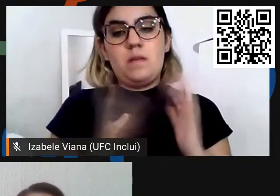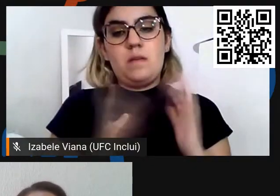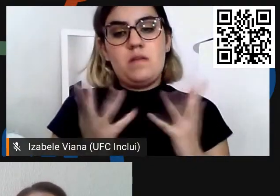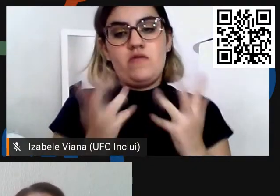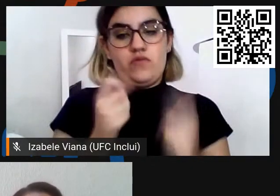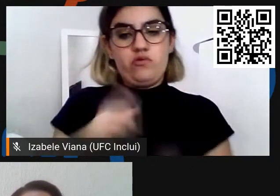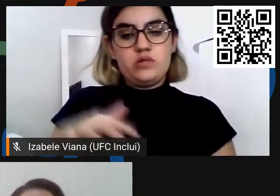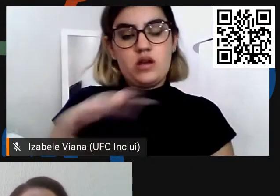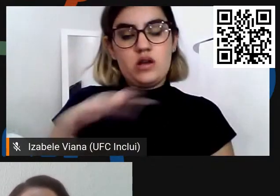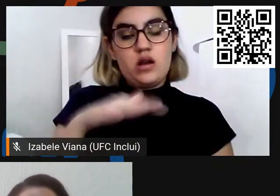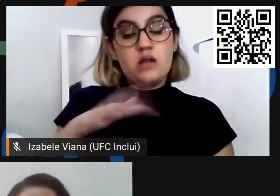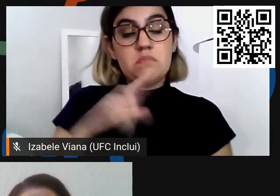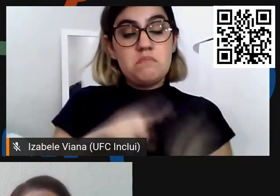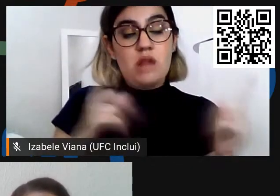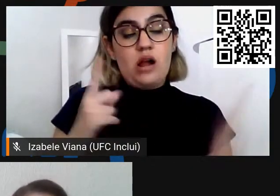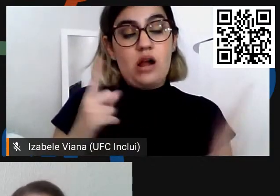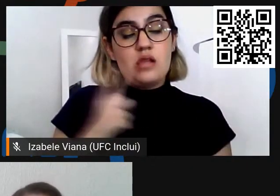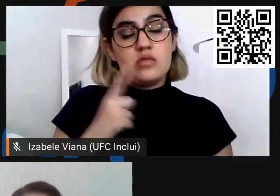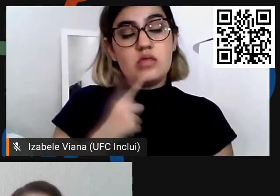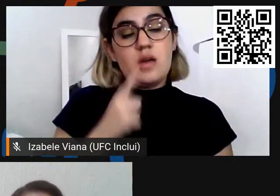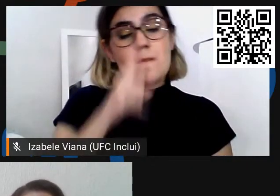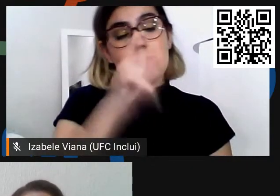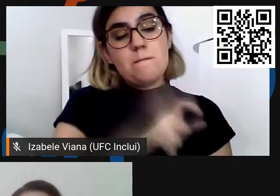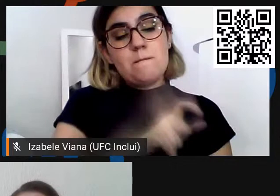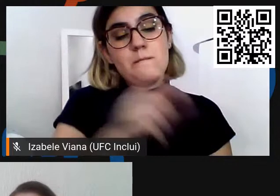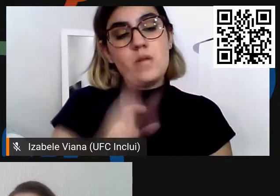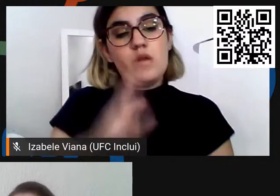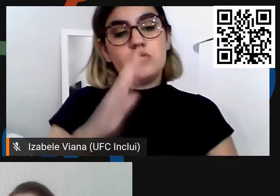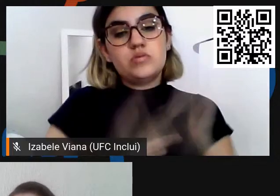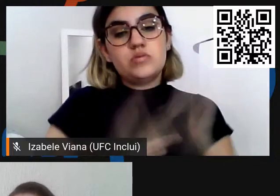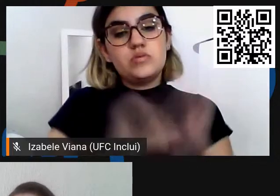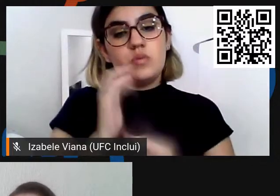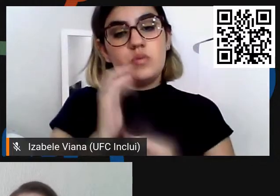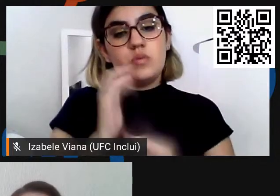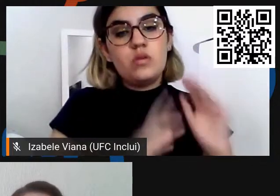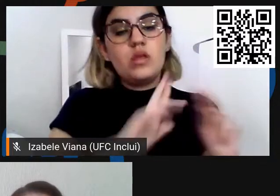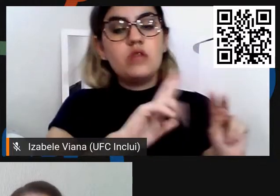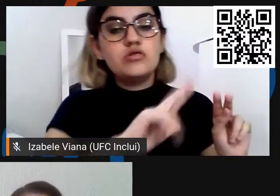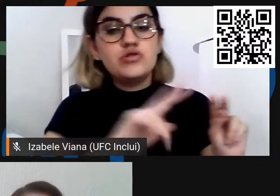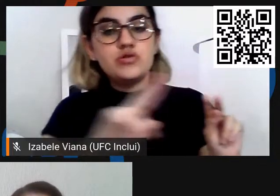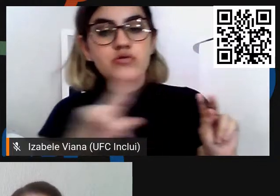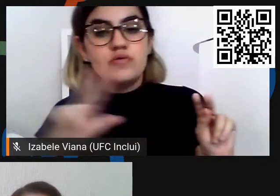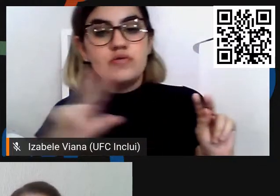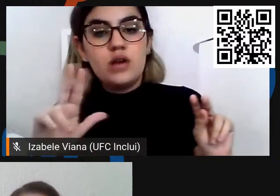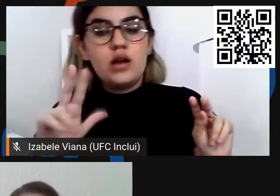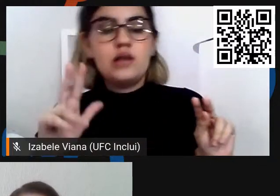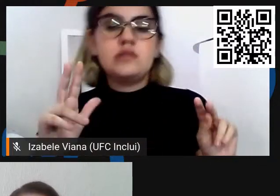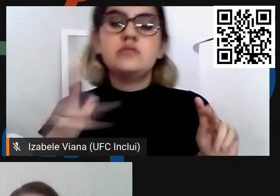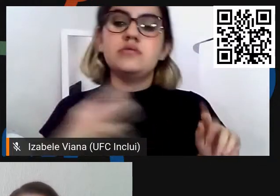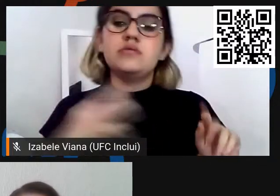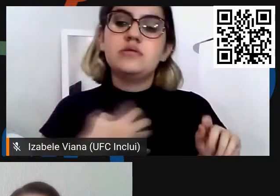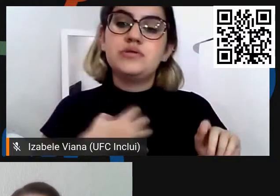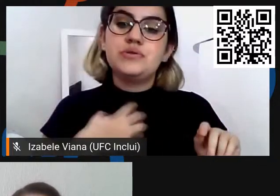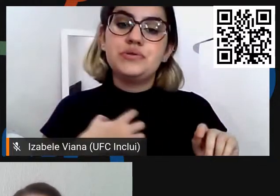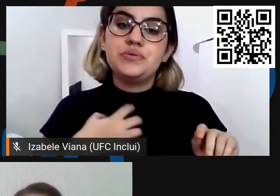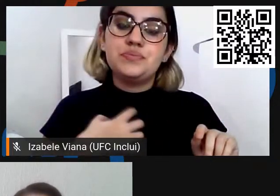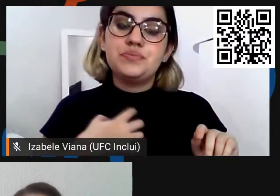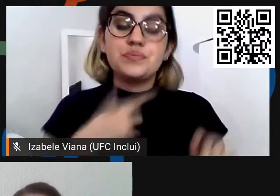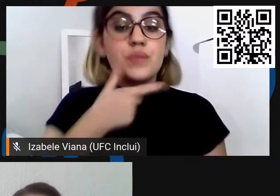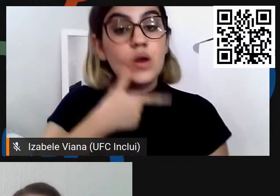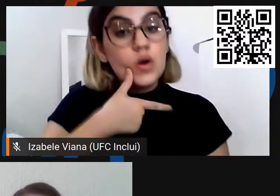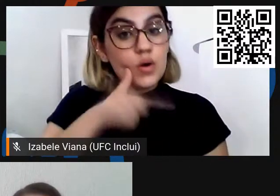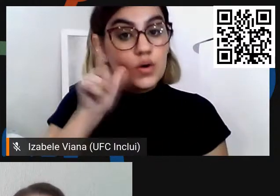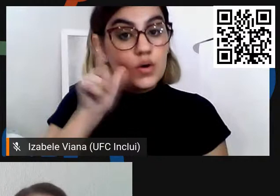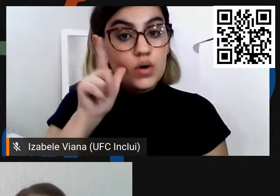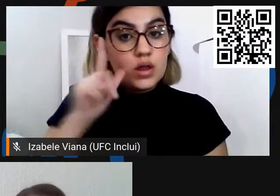algumas diferenças entre os profissionais e as áreas, e ontem mesmo a gente teve aqui a fala do professor